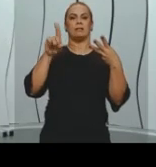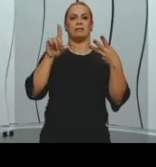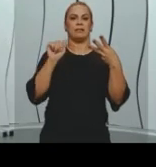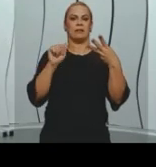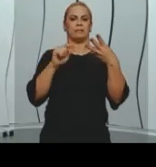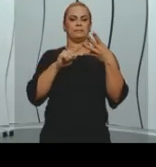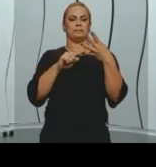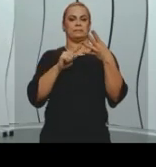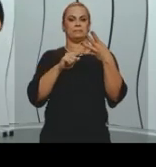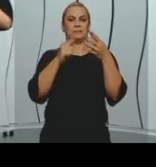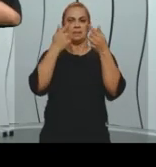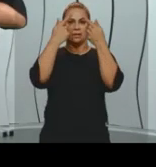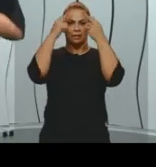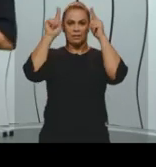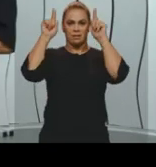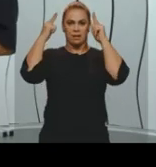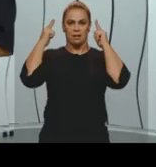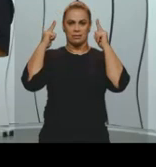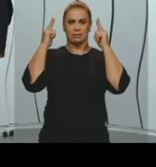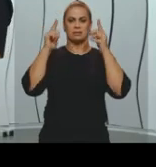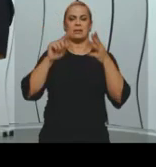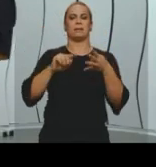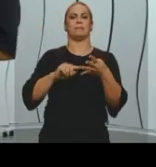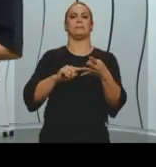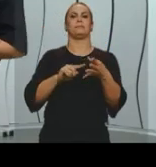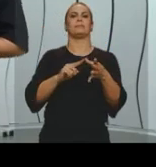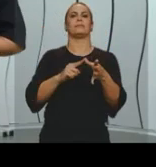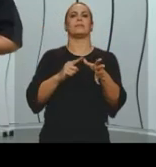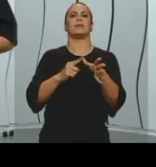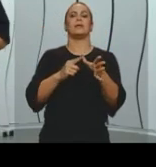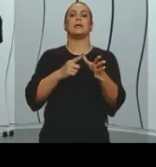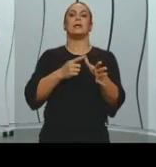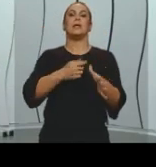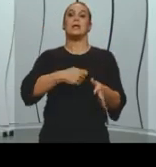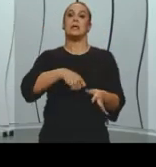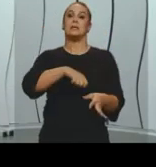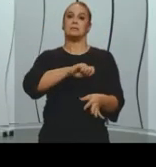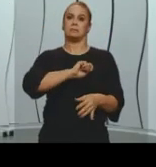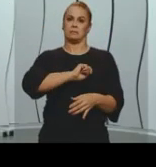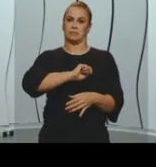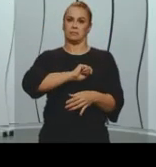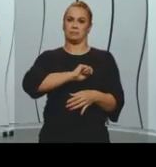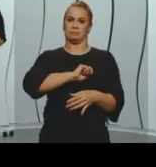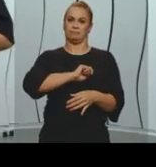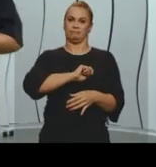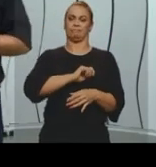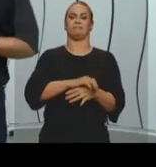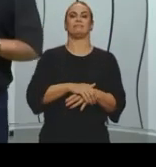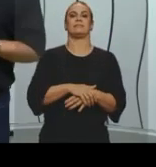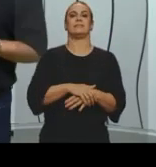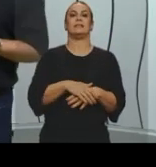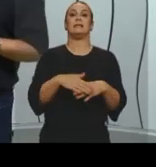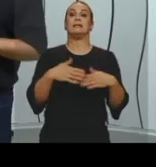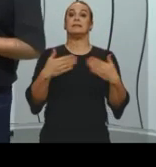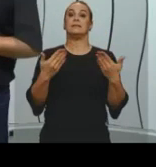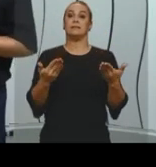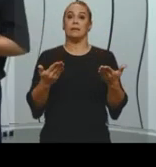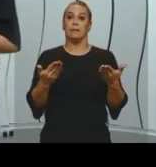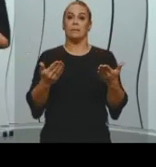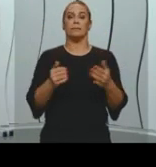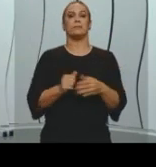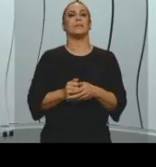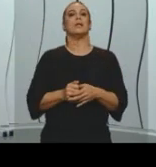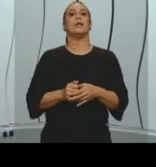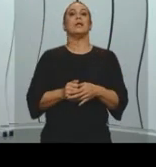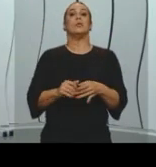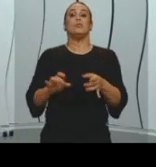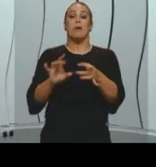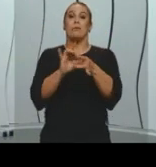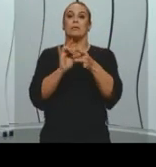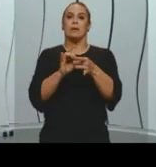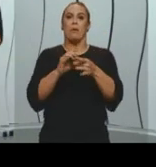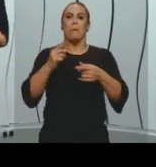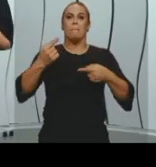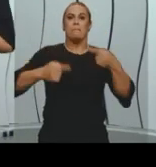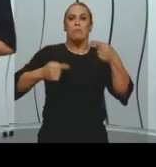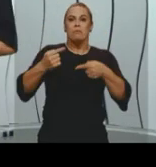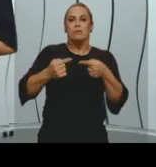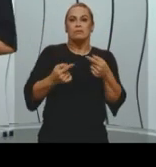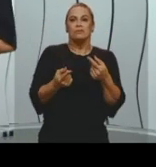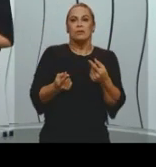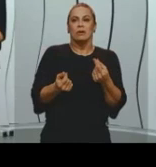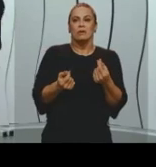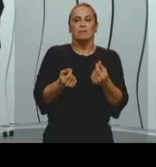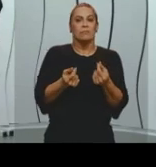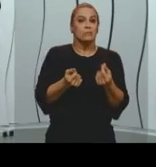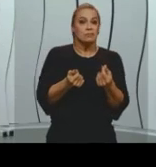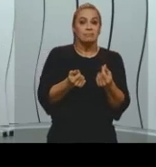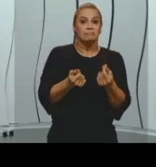Pois é, numa União Política e Monetária, como é o caso da União Europeia, se algum dos